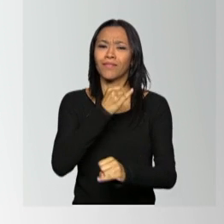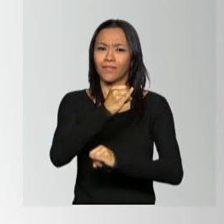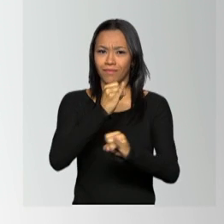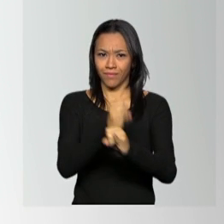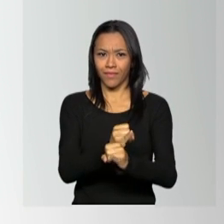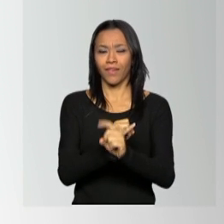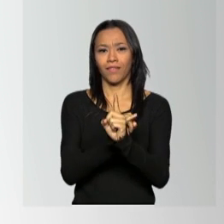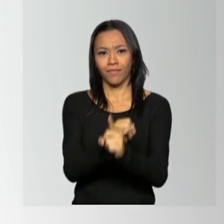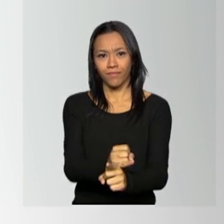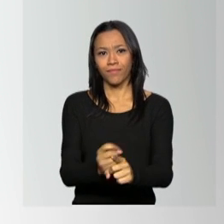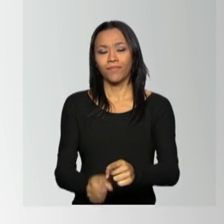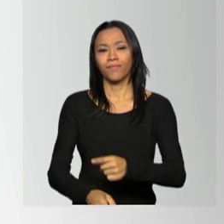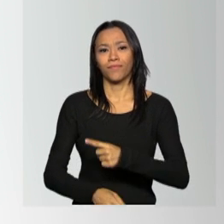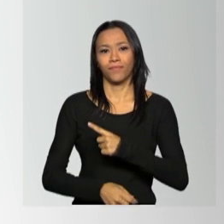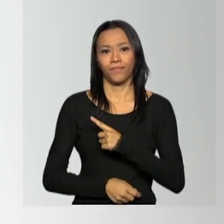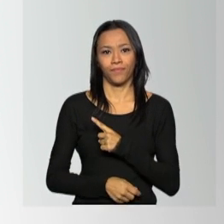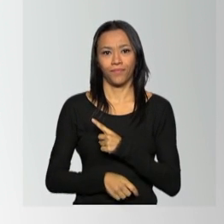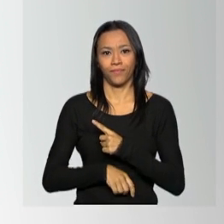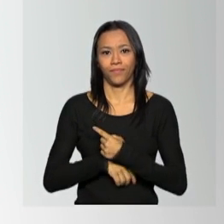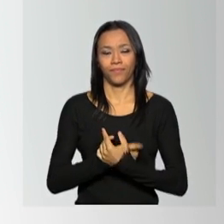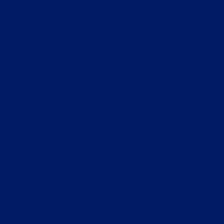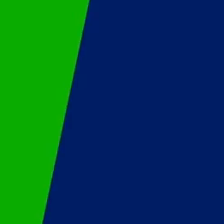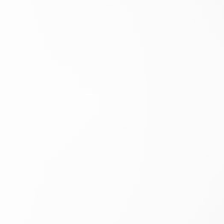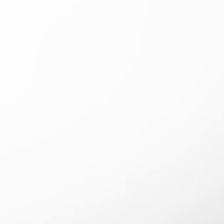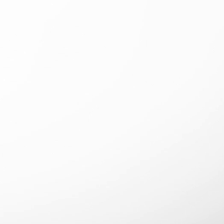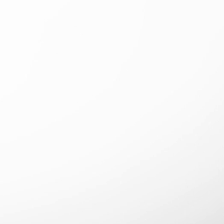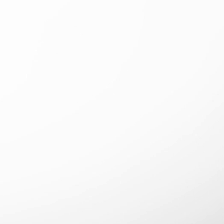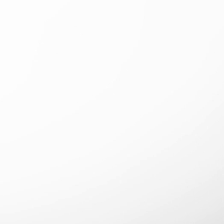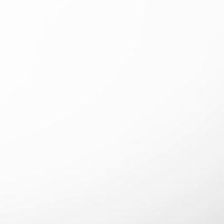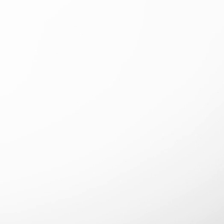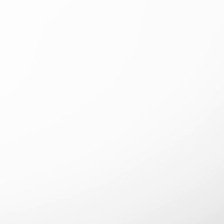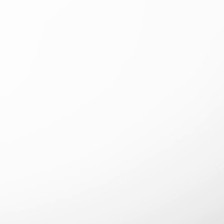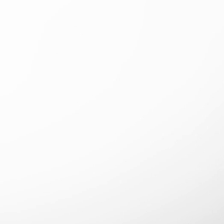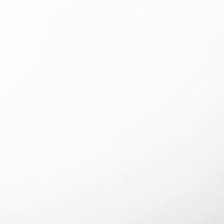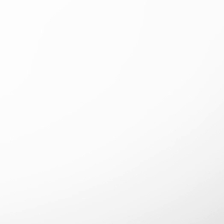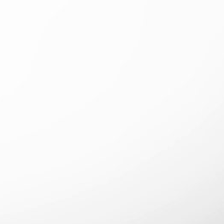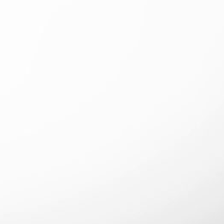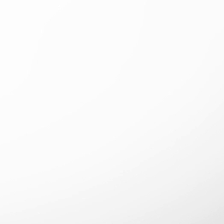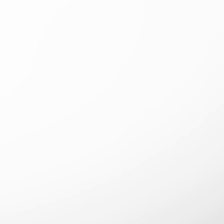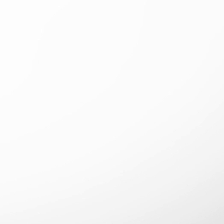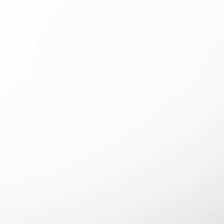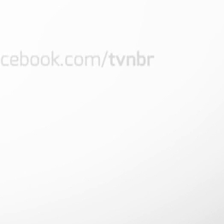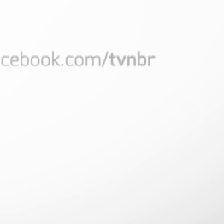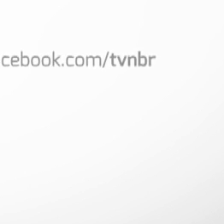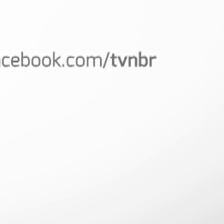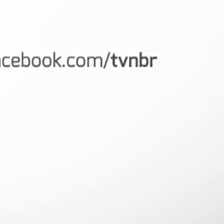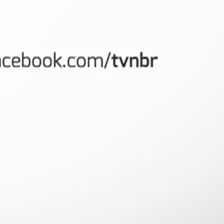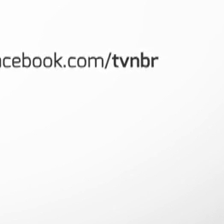www.obmep.org.br.